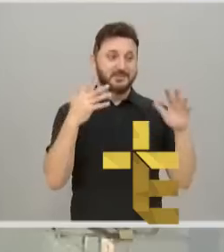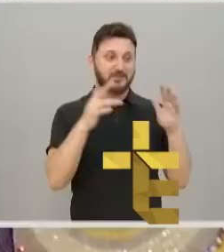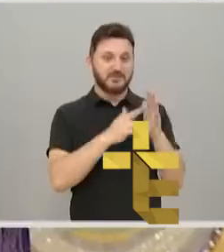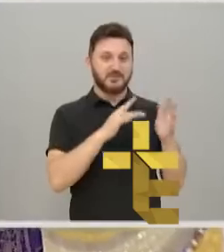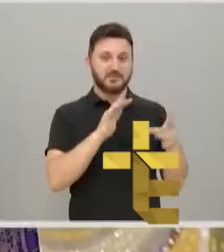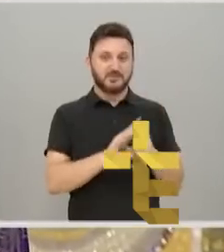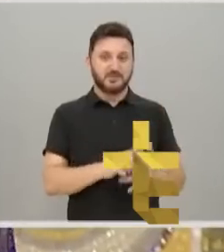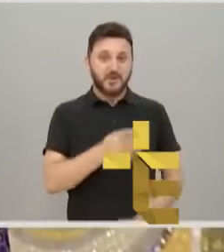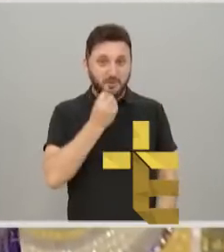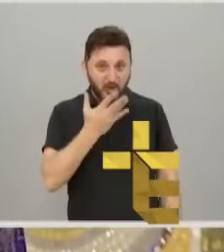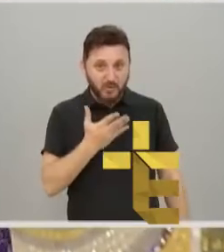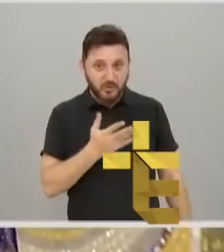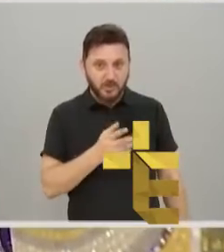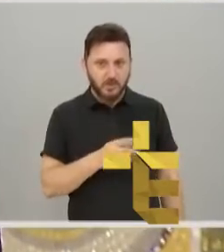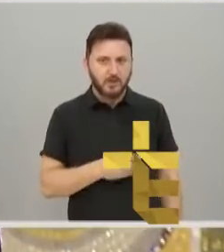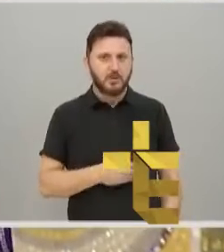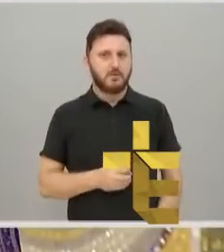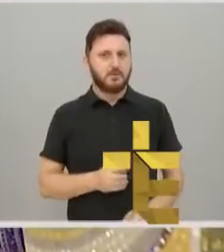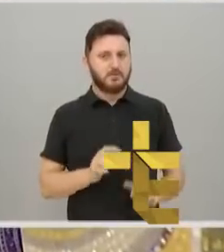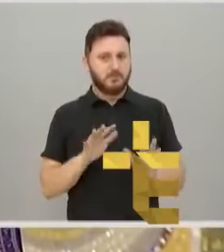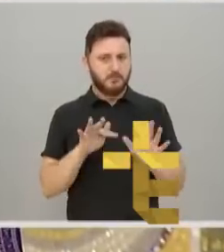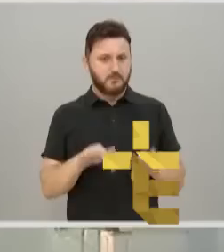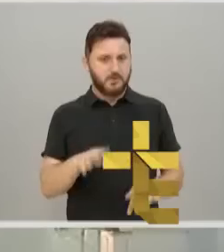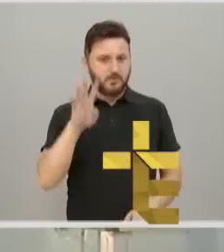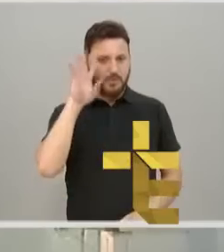Tá, mas como é que você está terminando a quaresma?